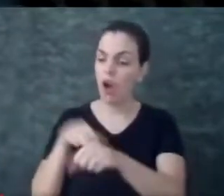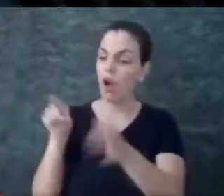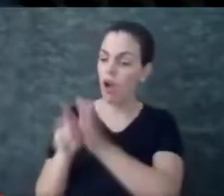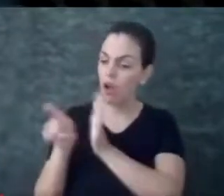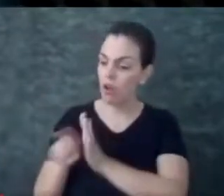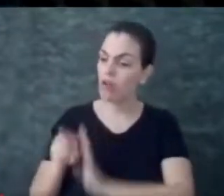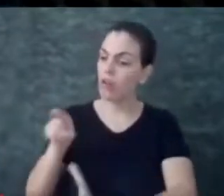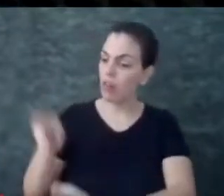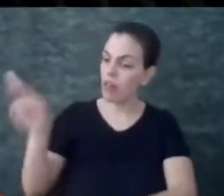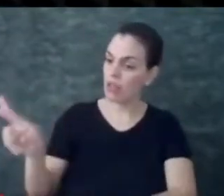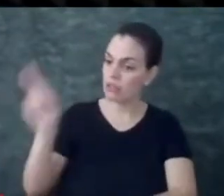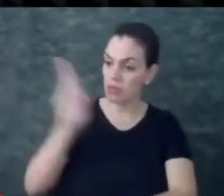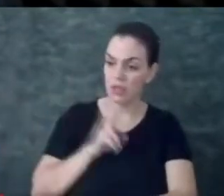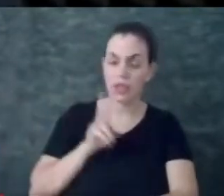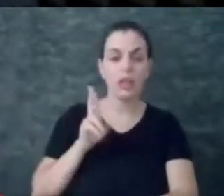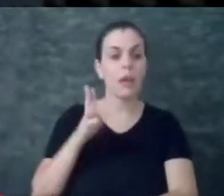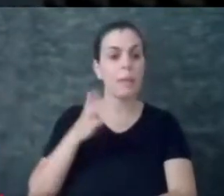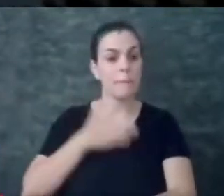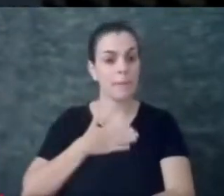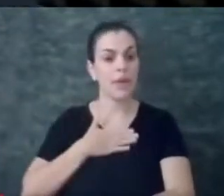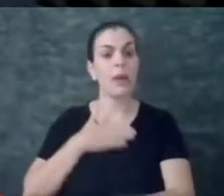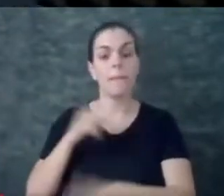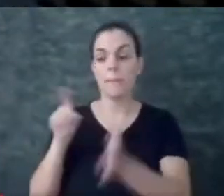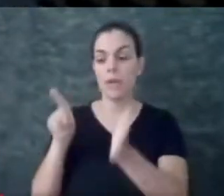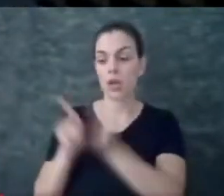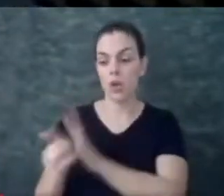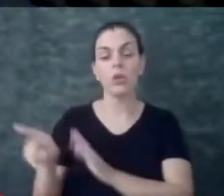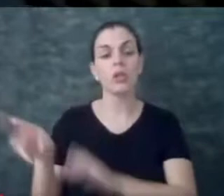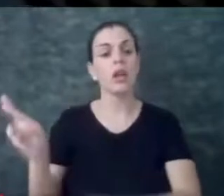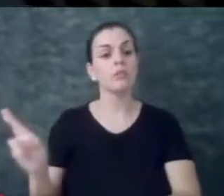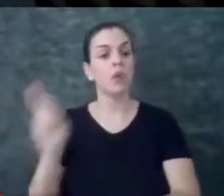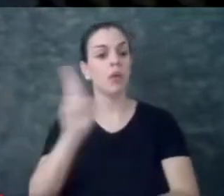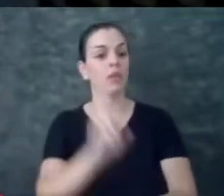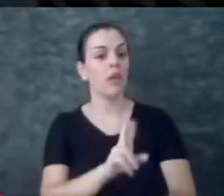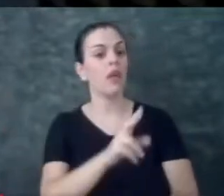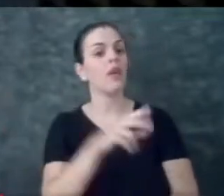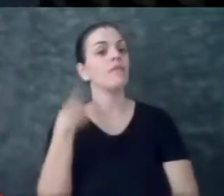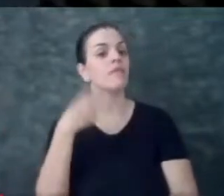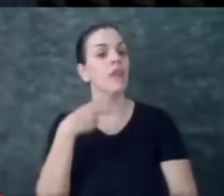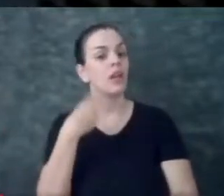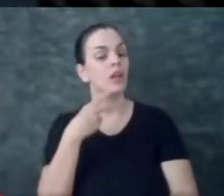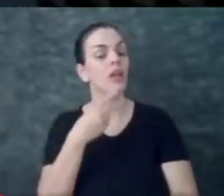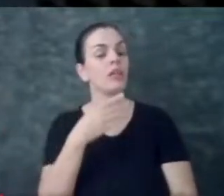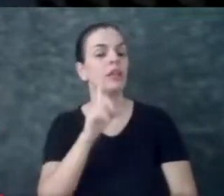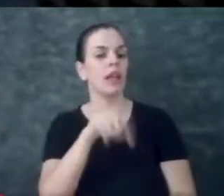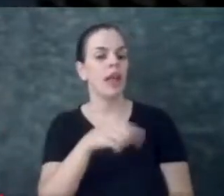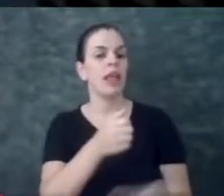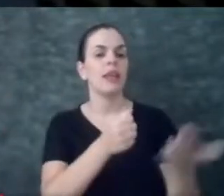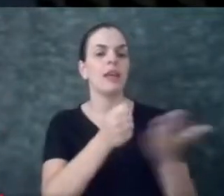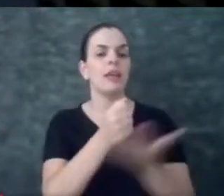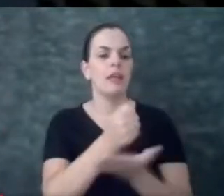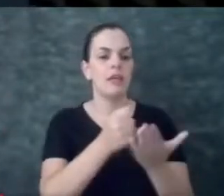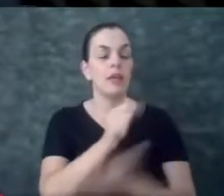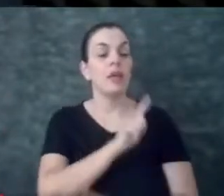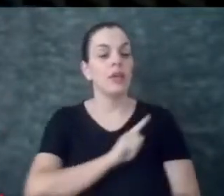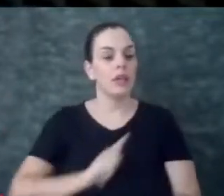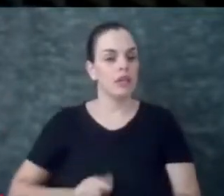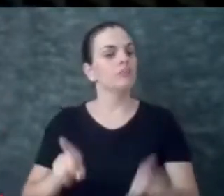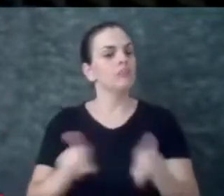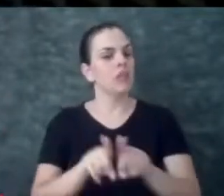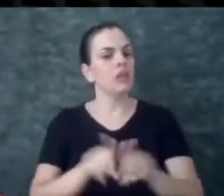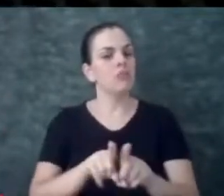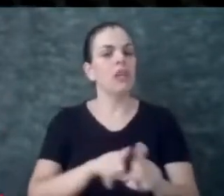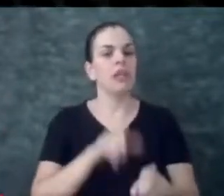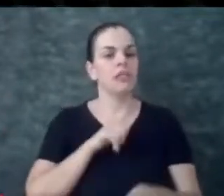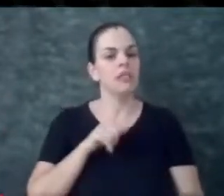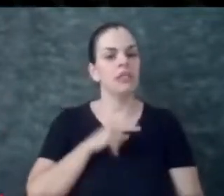vereadores Independentes tem dividir respondendo as perguntas dos vereadores que são da base do governo que também tem as suas questões e